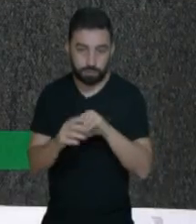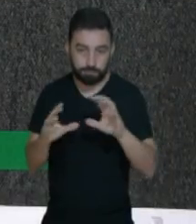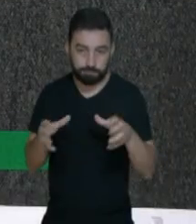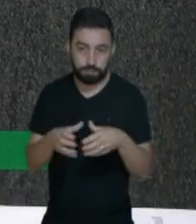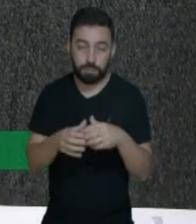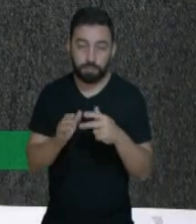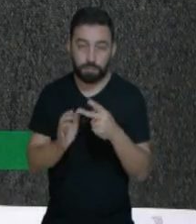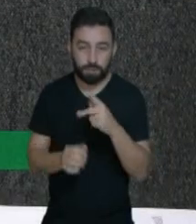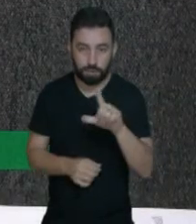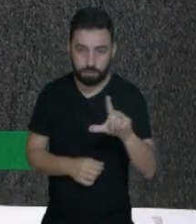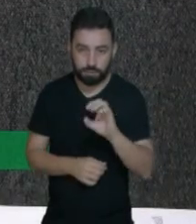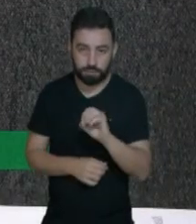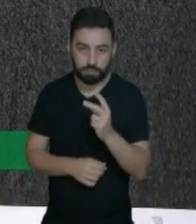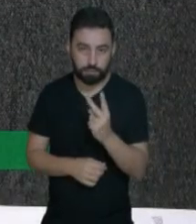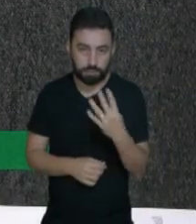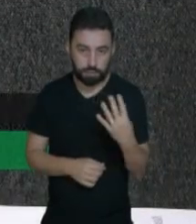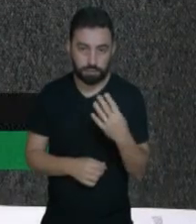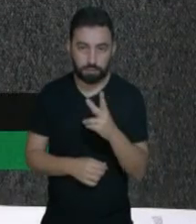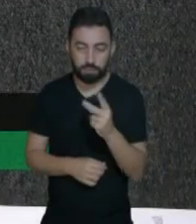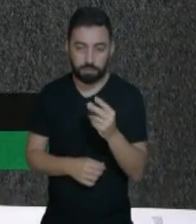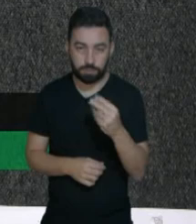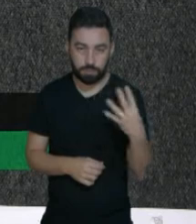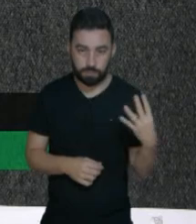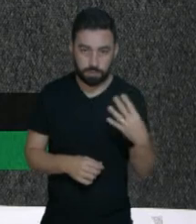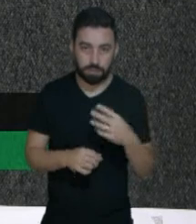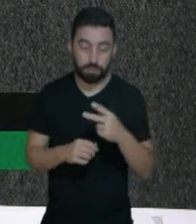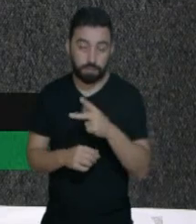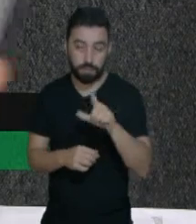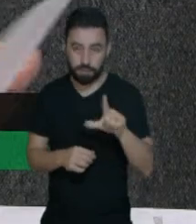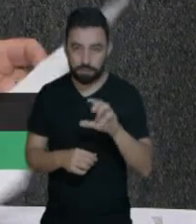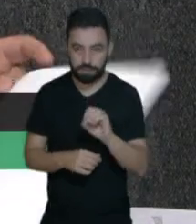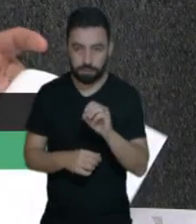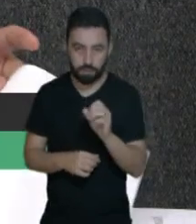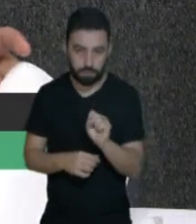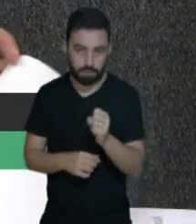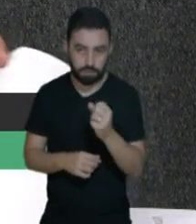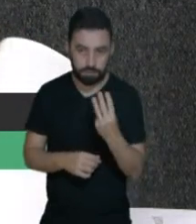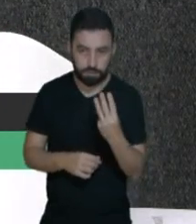PL 024/2022 PL 083/2021